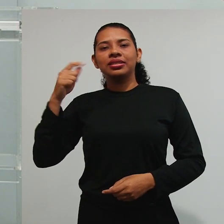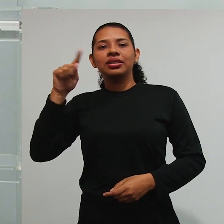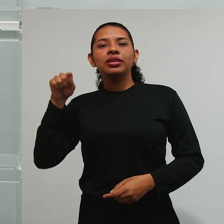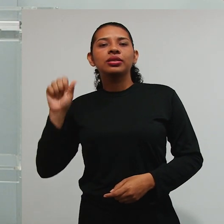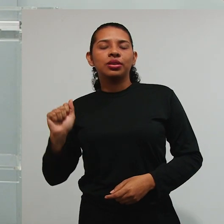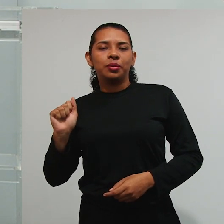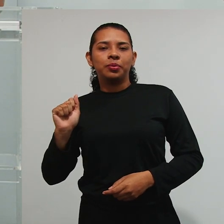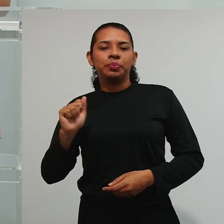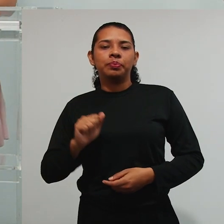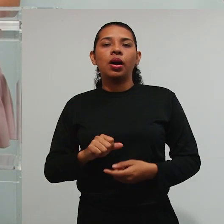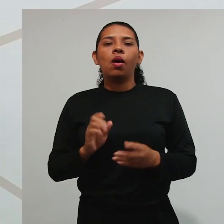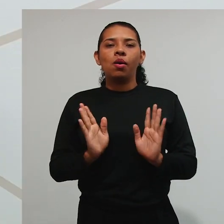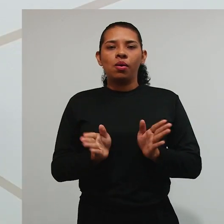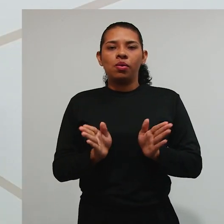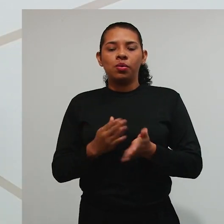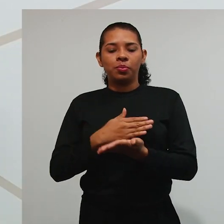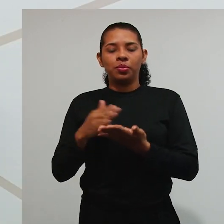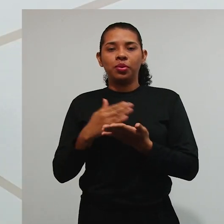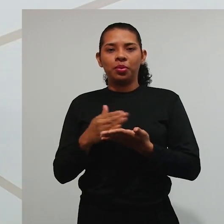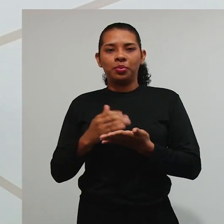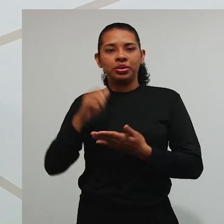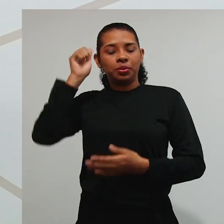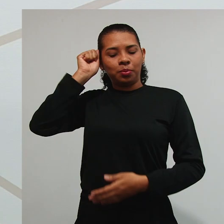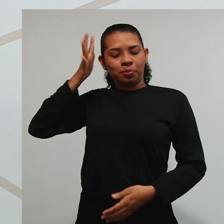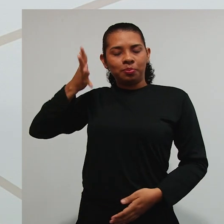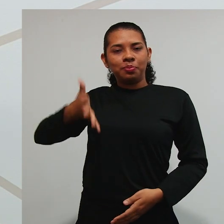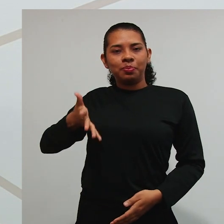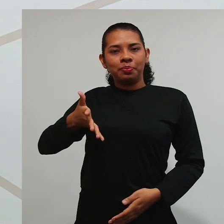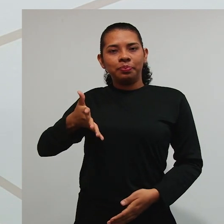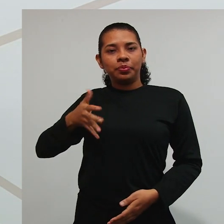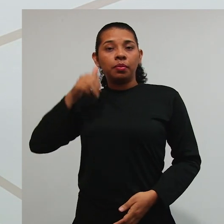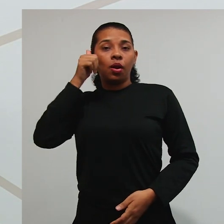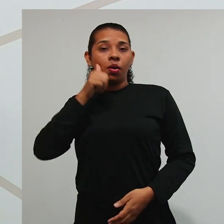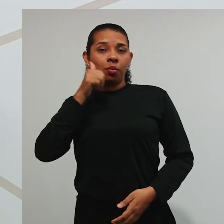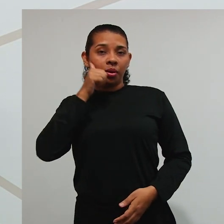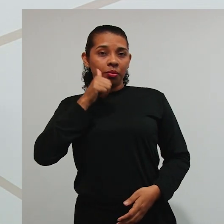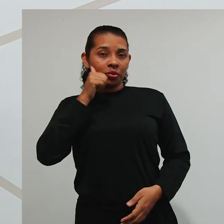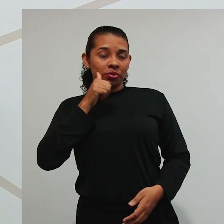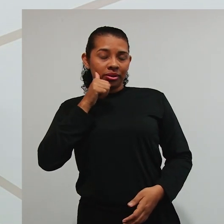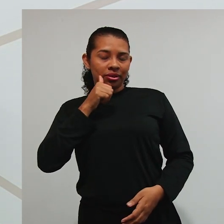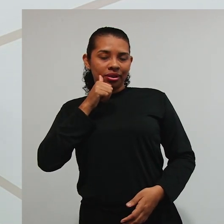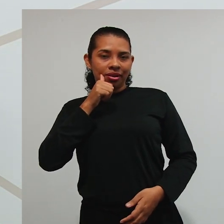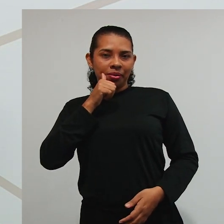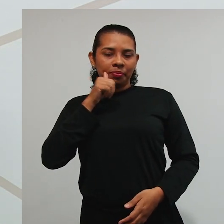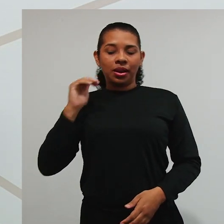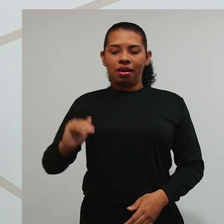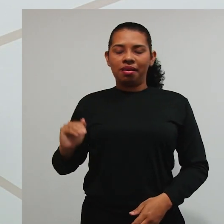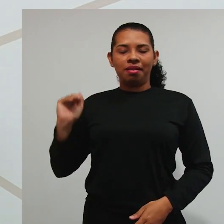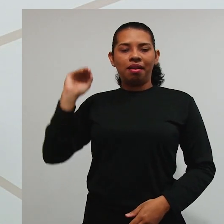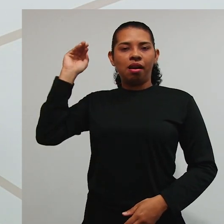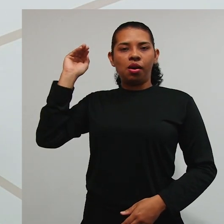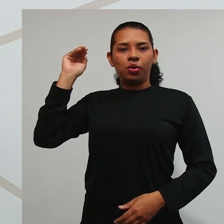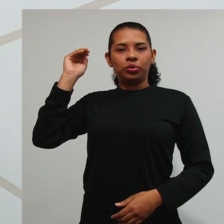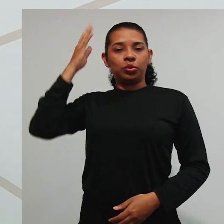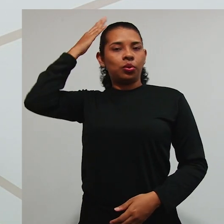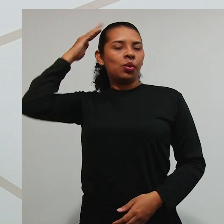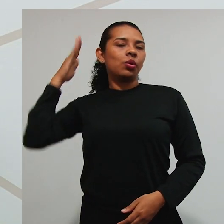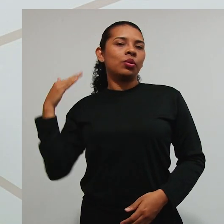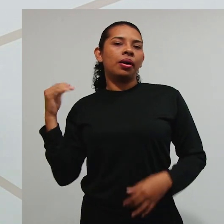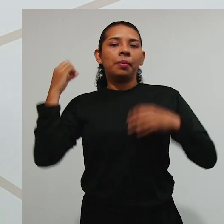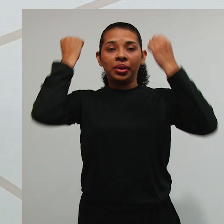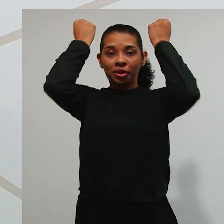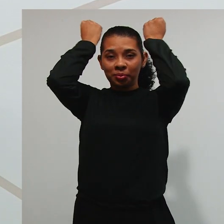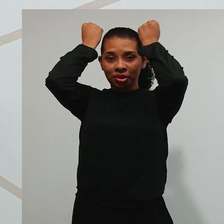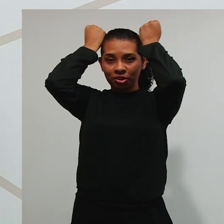minha audiodescrição. Eu sou uma mulher parda de cabelos pretos na altura do ombro, estão amarrados em Maria Chiquinha, estou com um